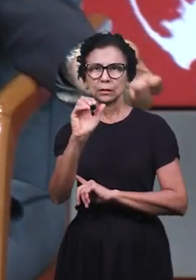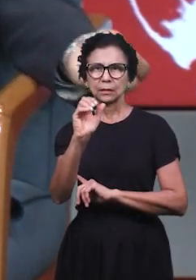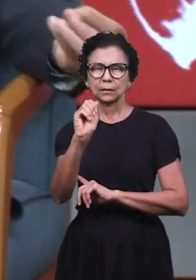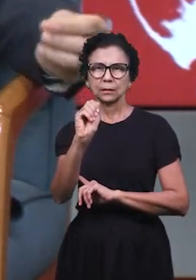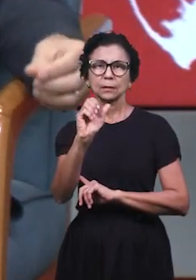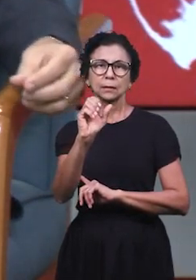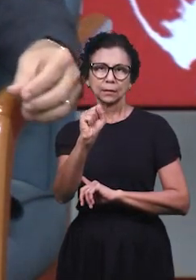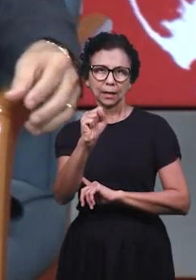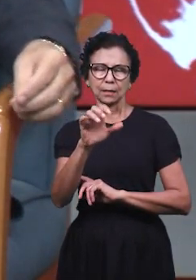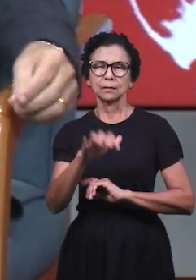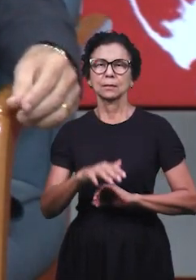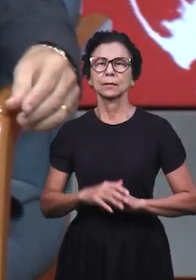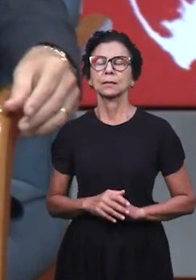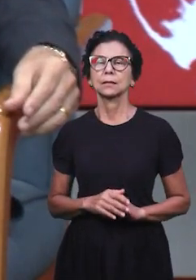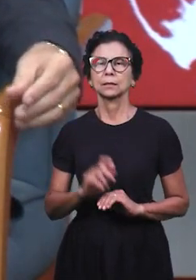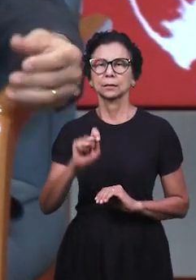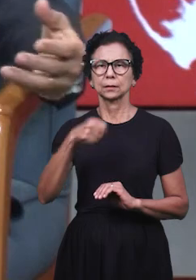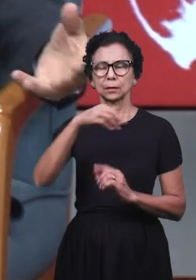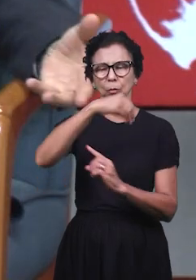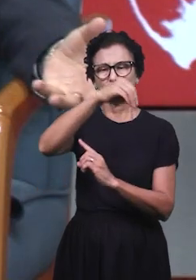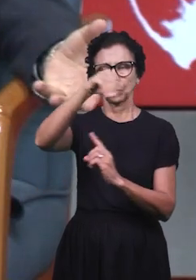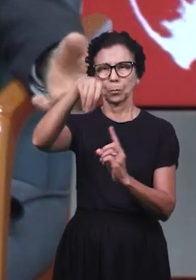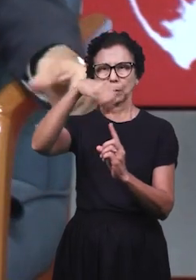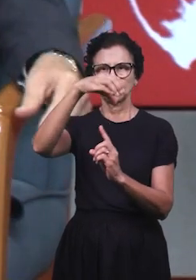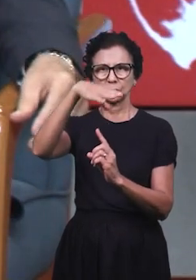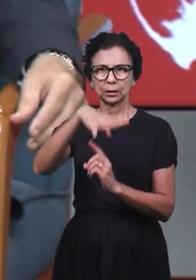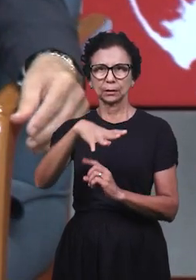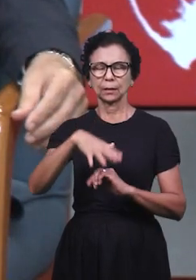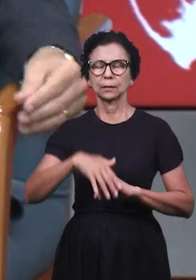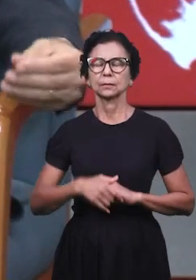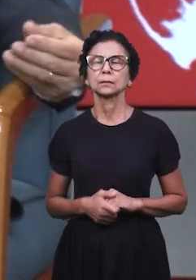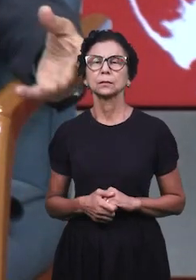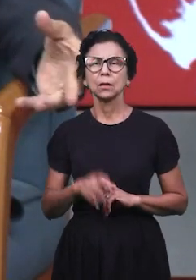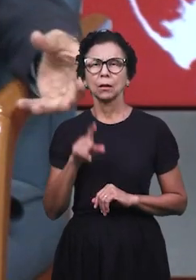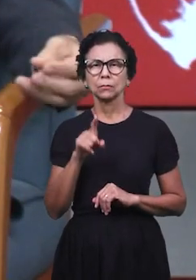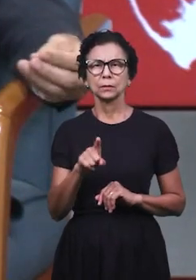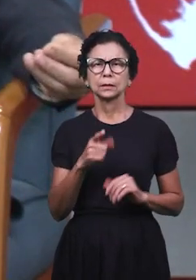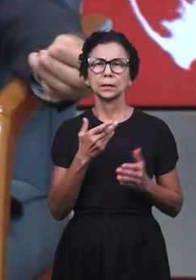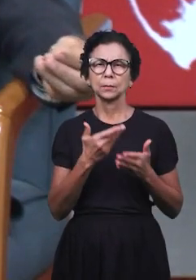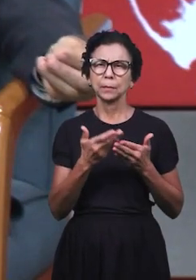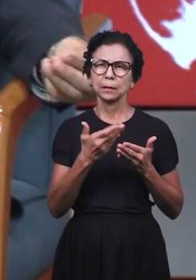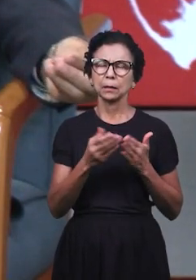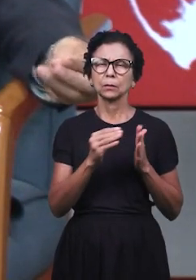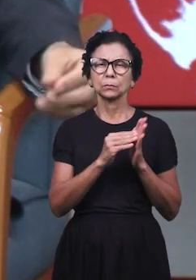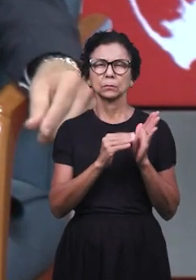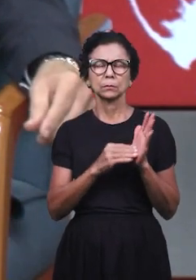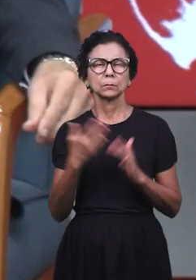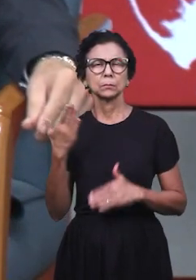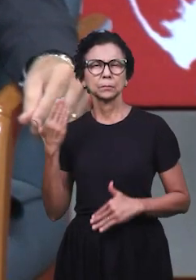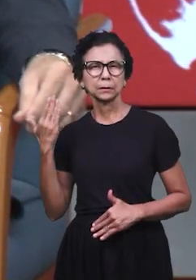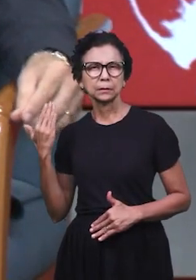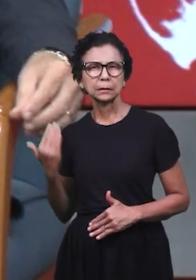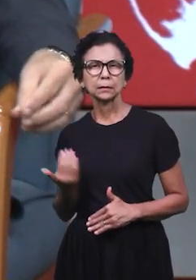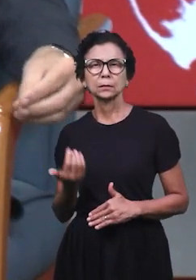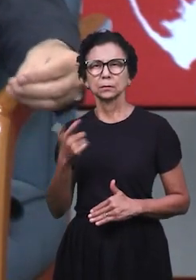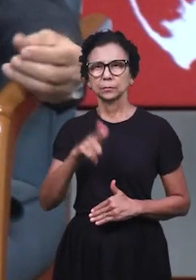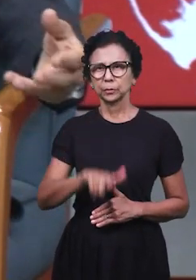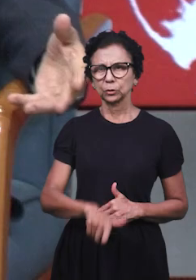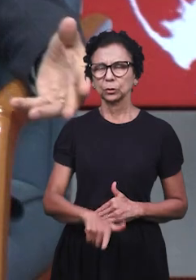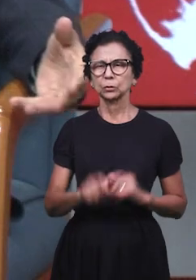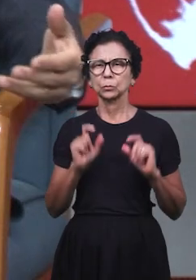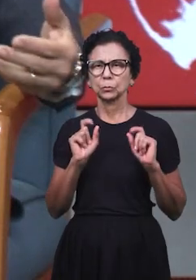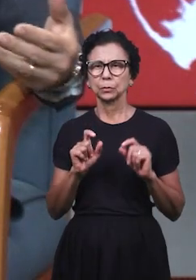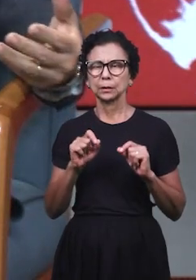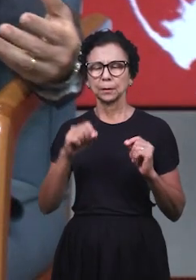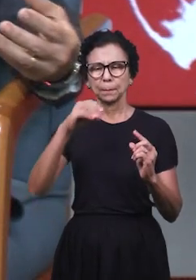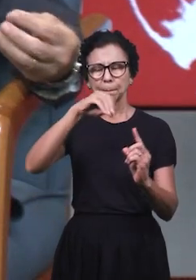sem assistir os primeiros, mostrando, repetindo que recursos da graça